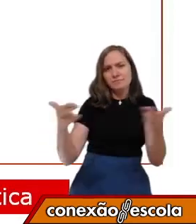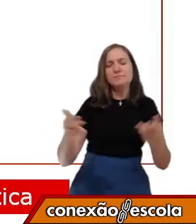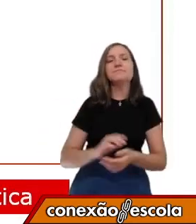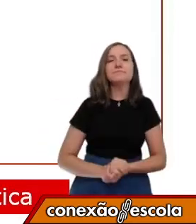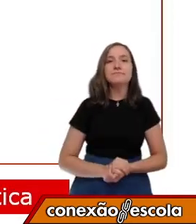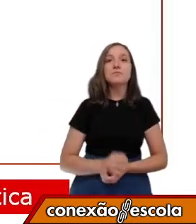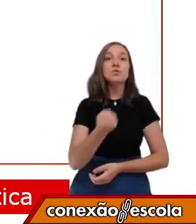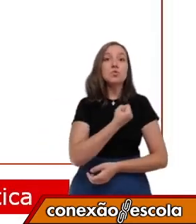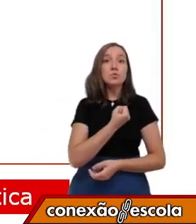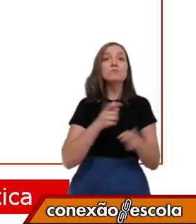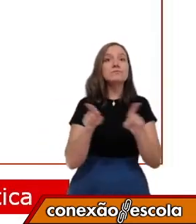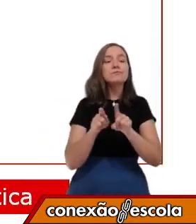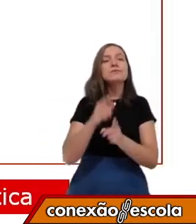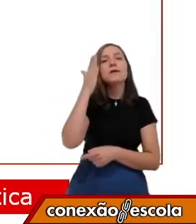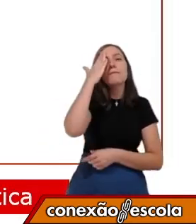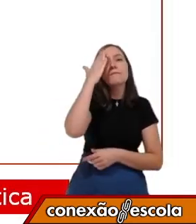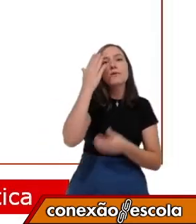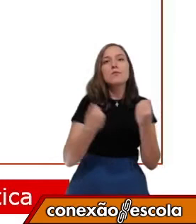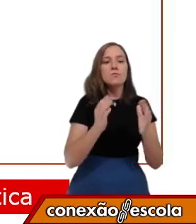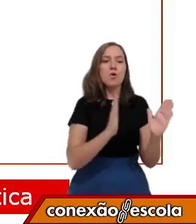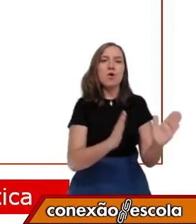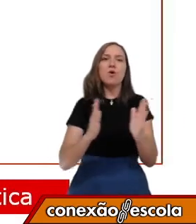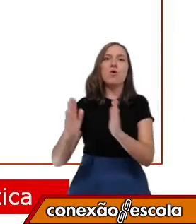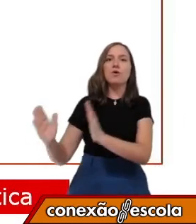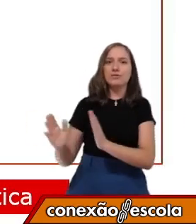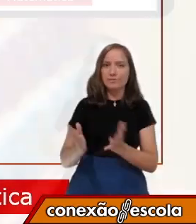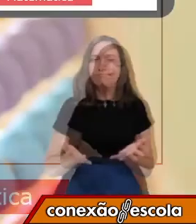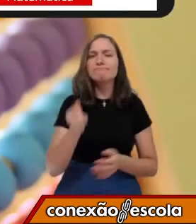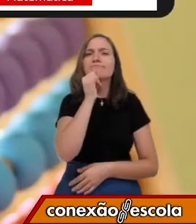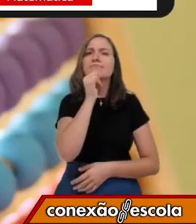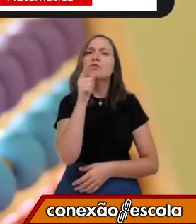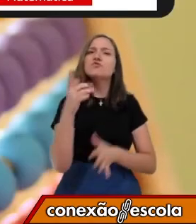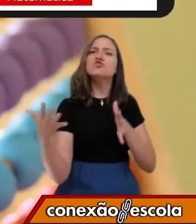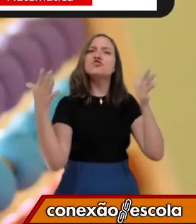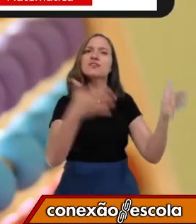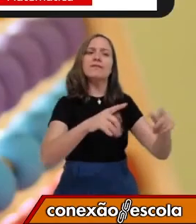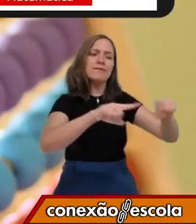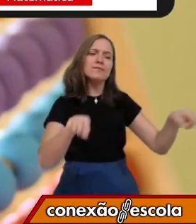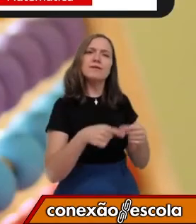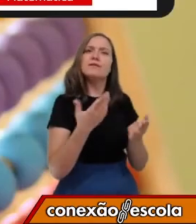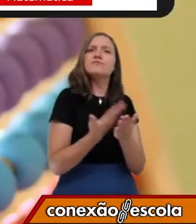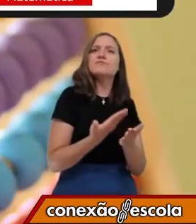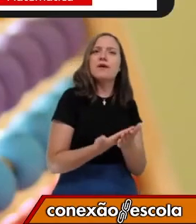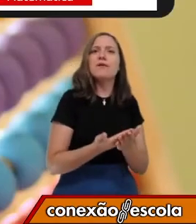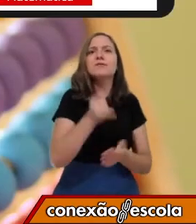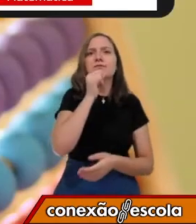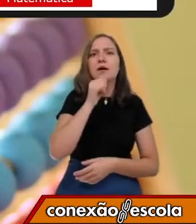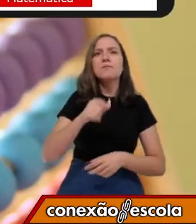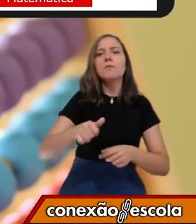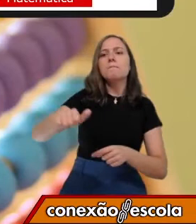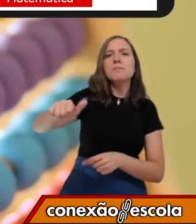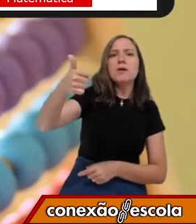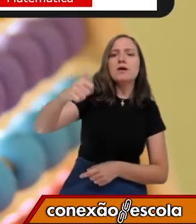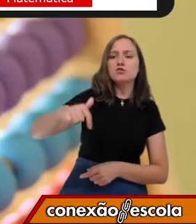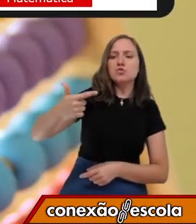podem representar ordem. Por exemplo, quando você chegava na sua sala de aula, o primeiro, o segundo, o terceiro, que